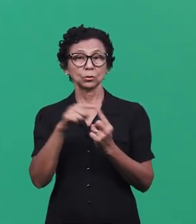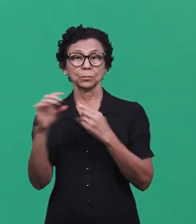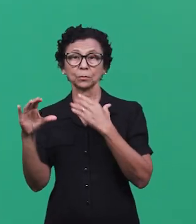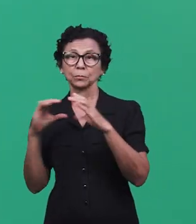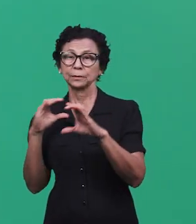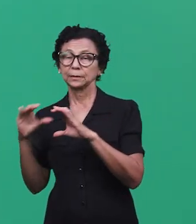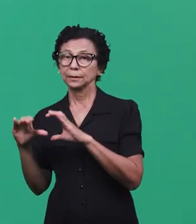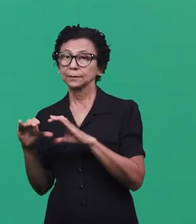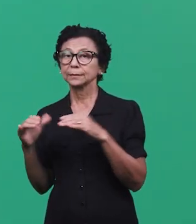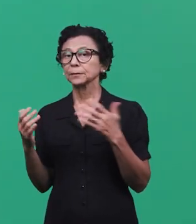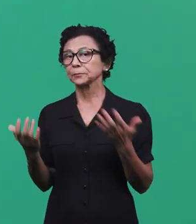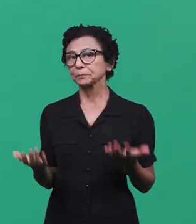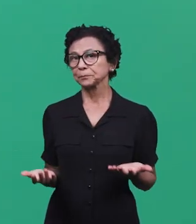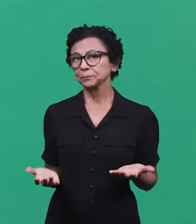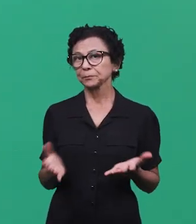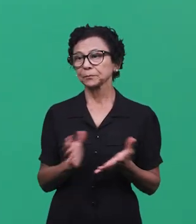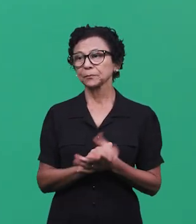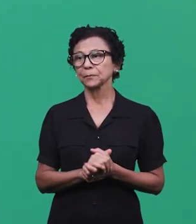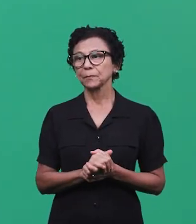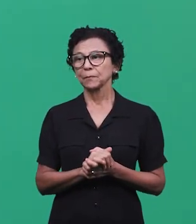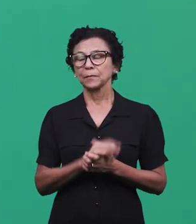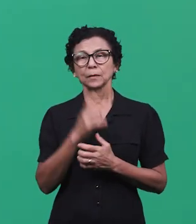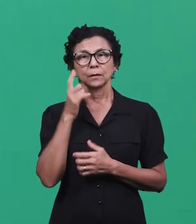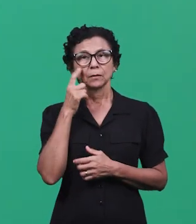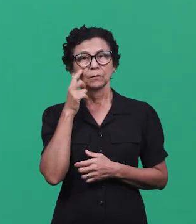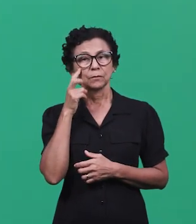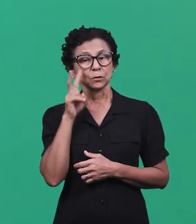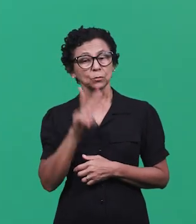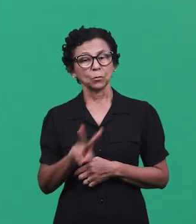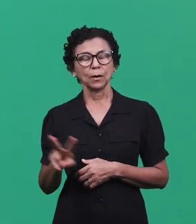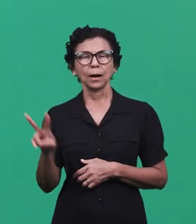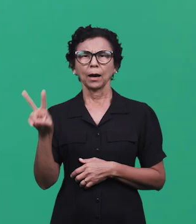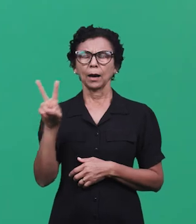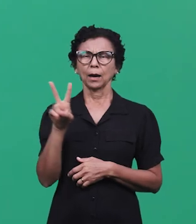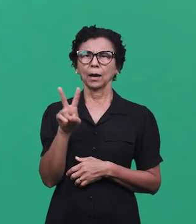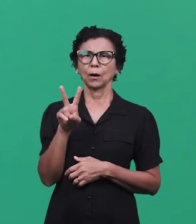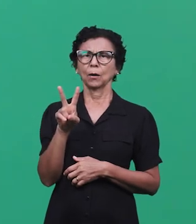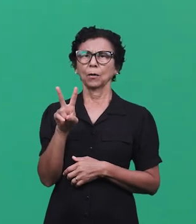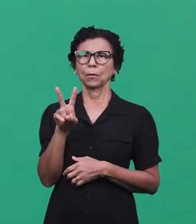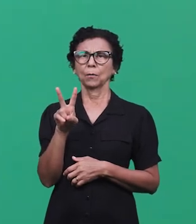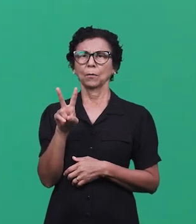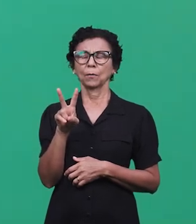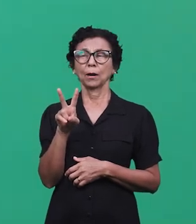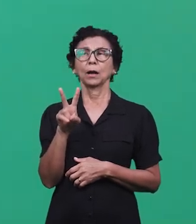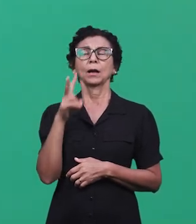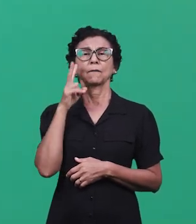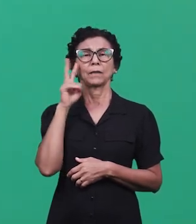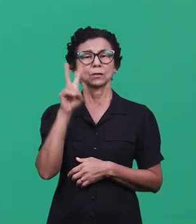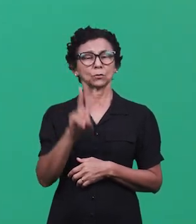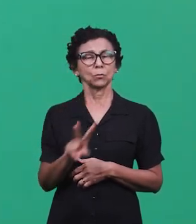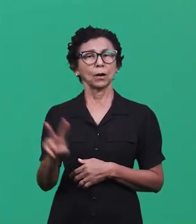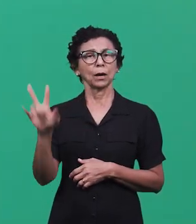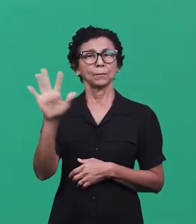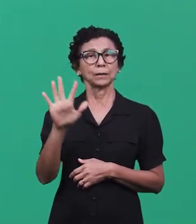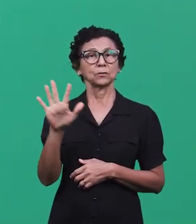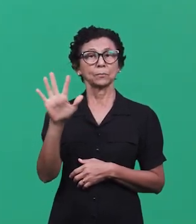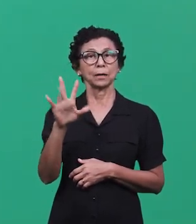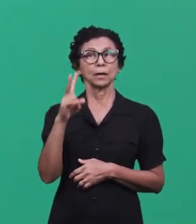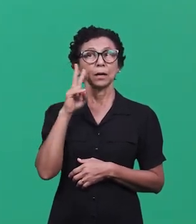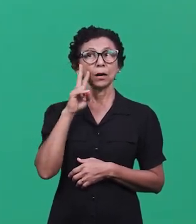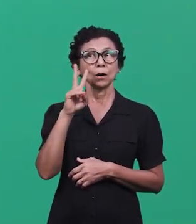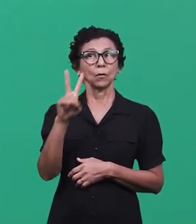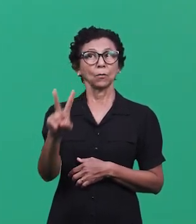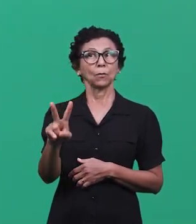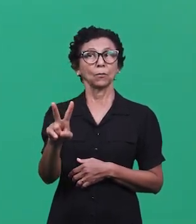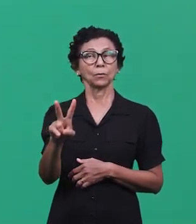tá? Então, a comunicação pelo olhar, às vezes a criança não responde, mas ela olha, né? A resposta,